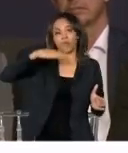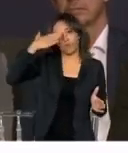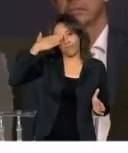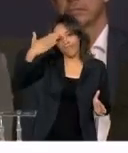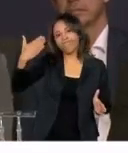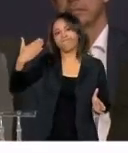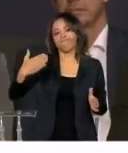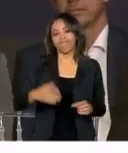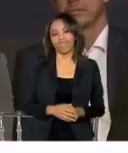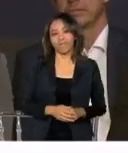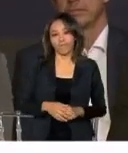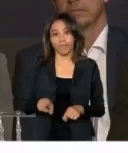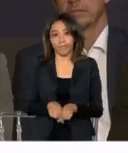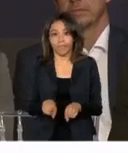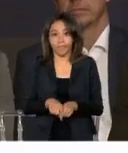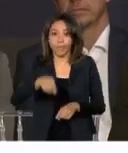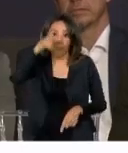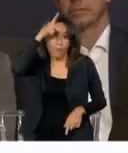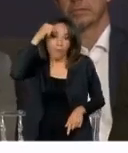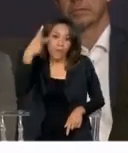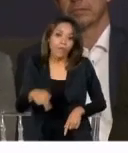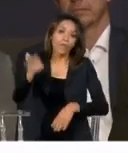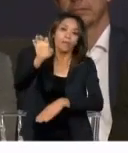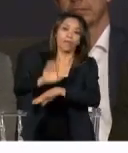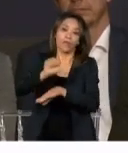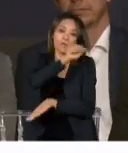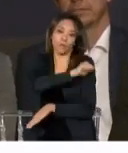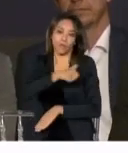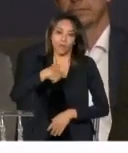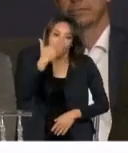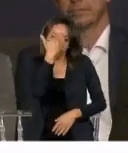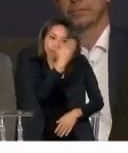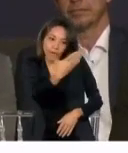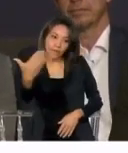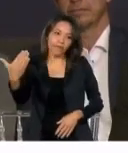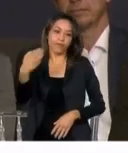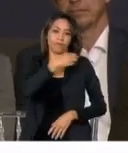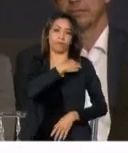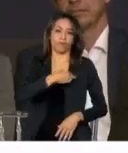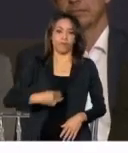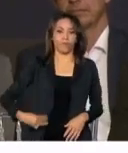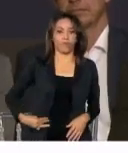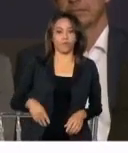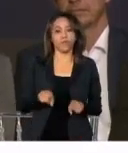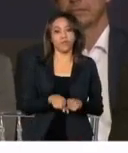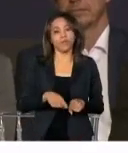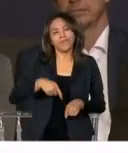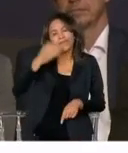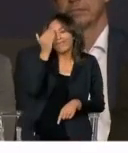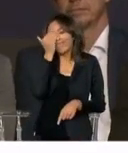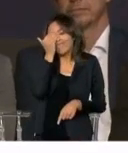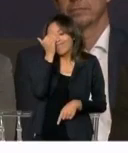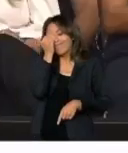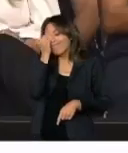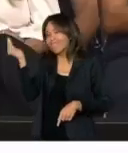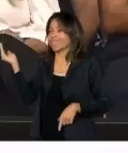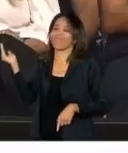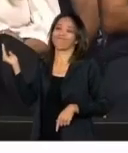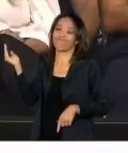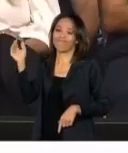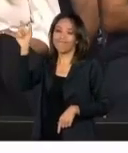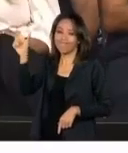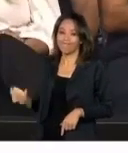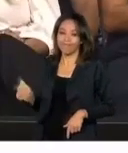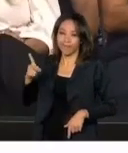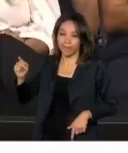à Prefeitura do Rio de Janeiro, somos gratos aos ministros e somos imensamente gratos ao presidente por